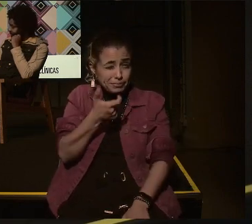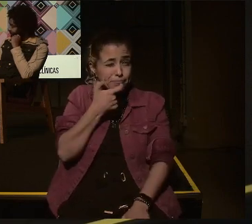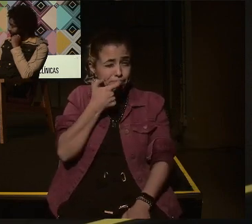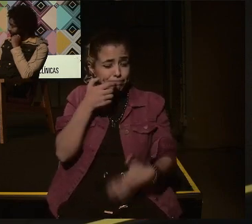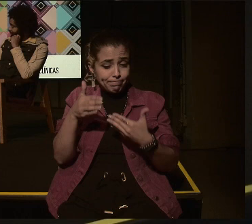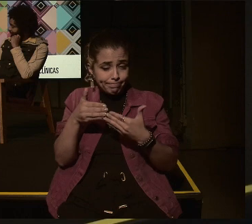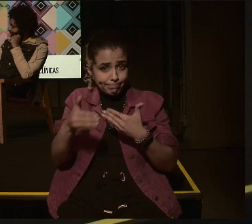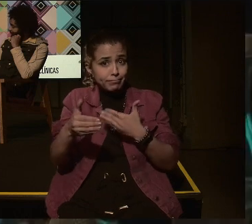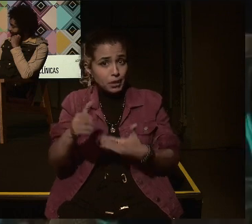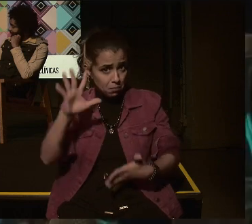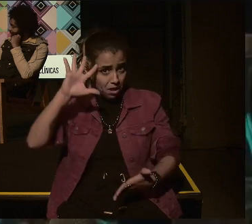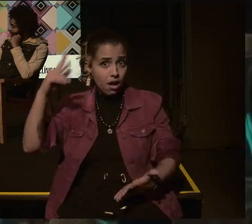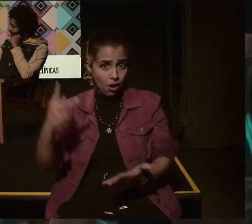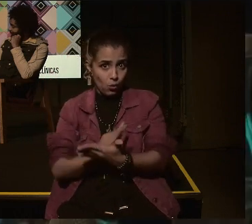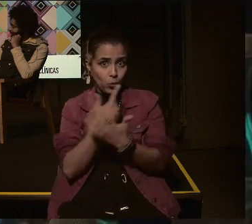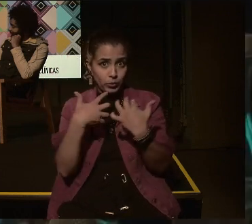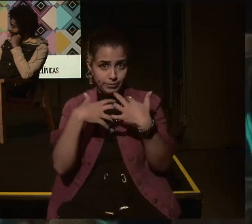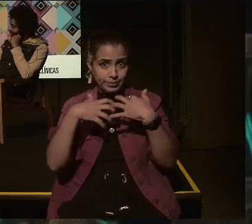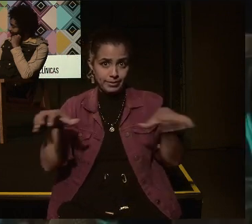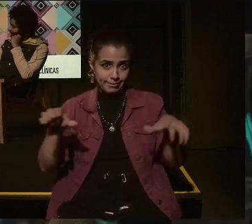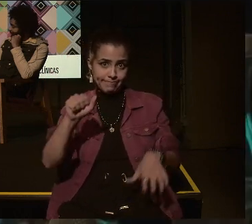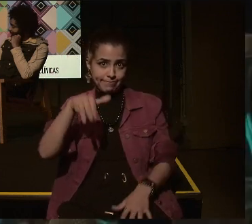está um passo.